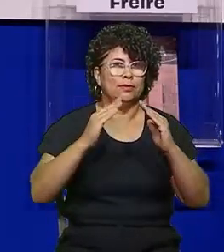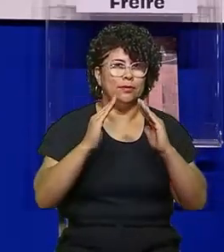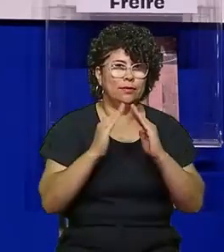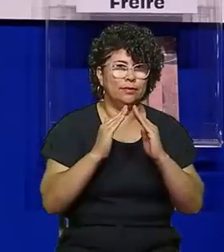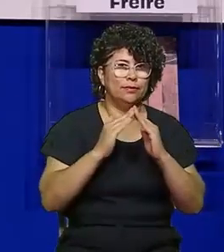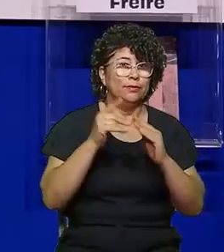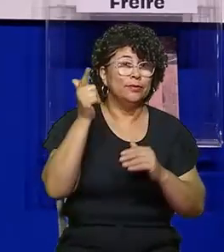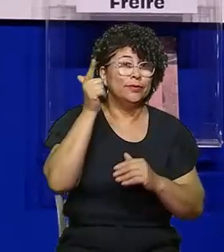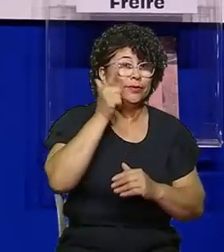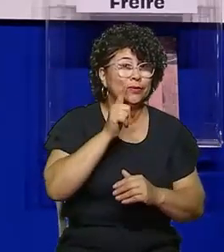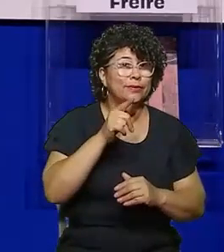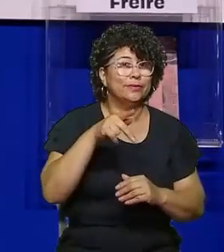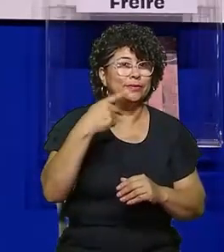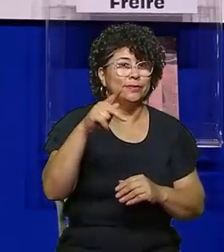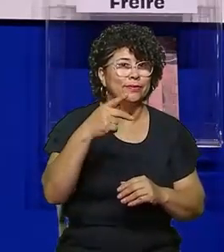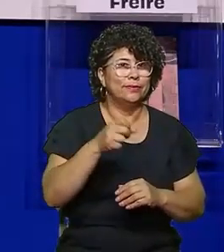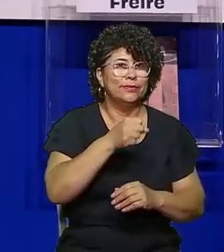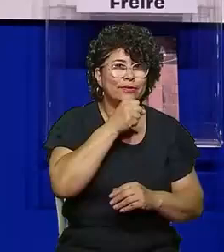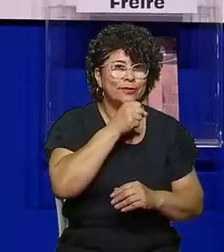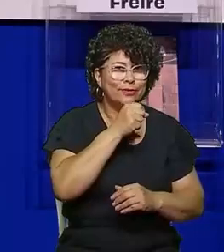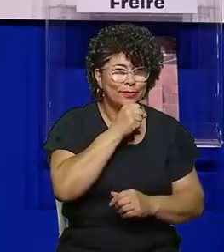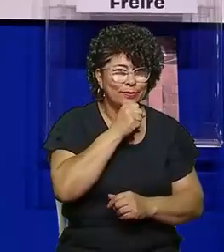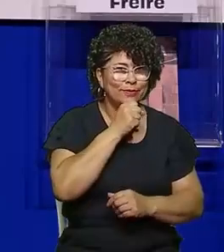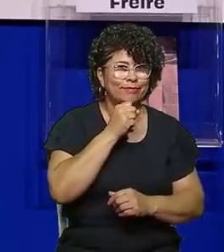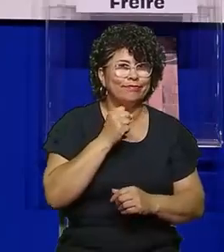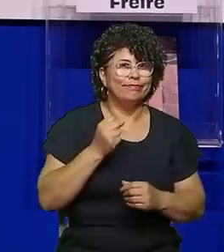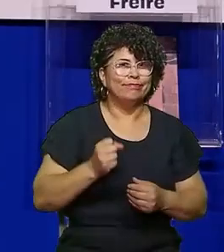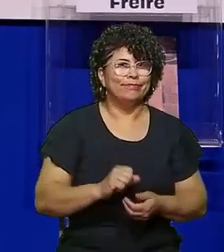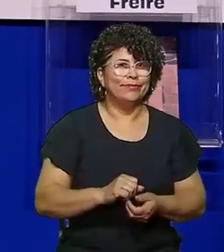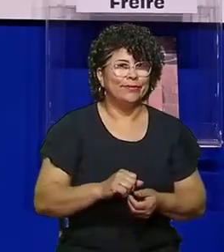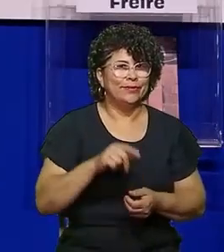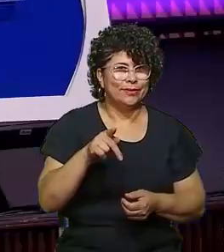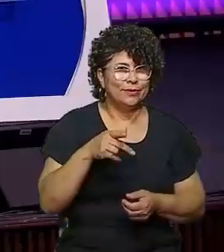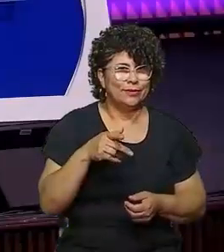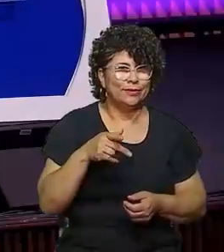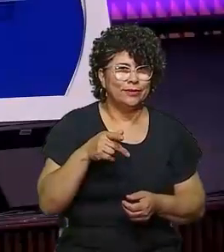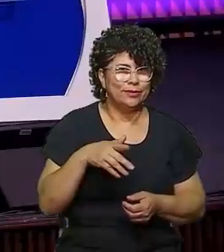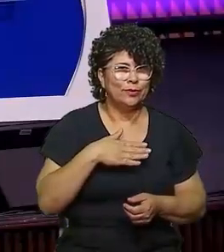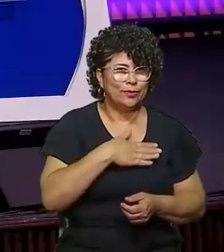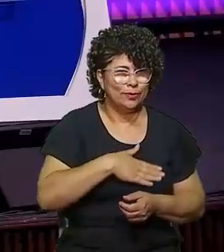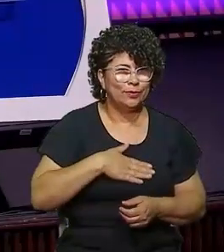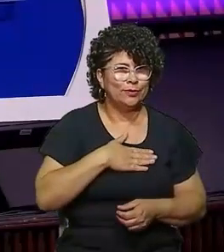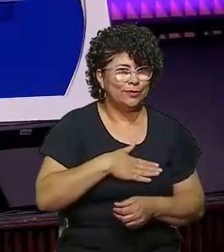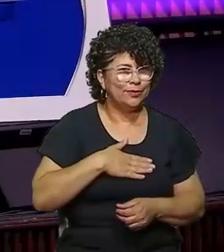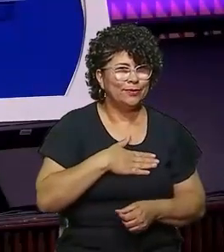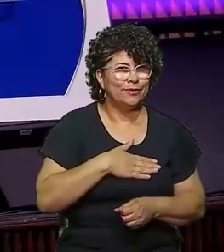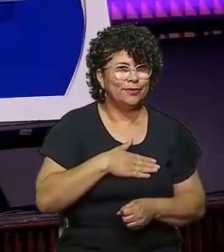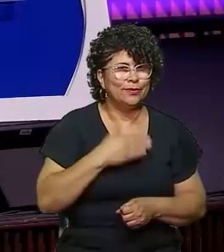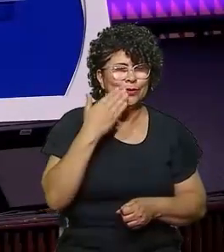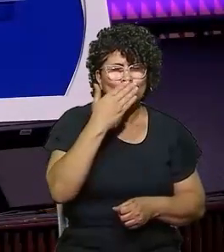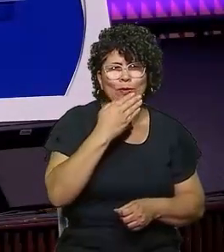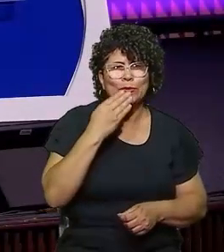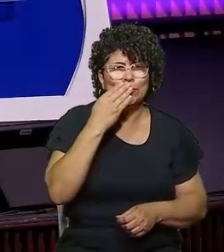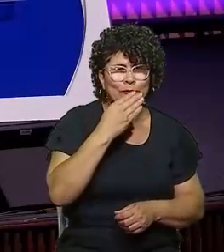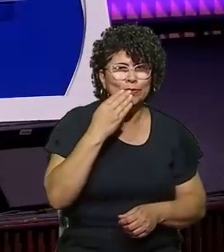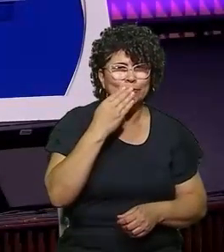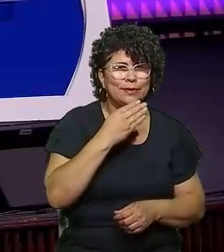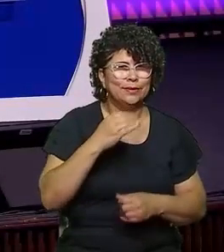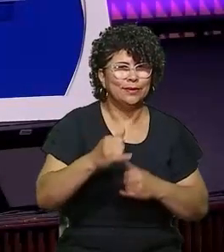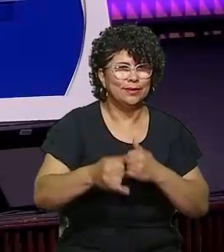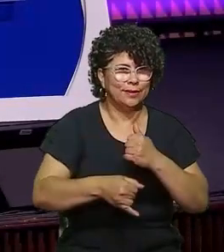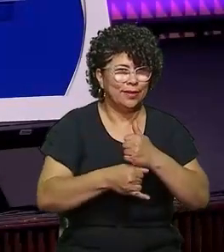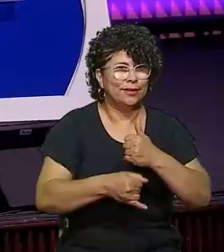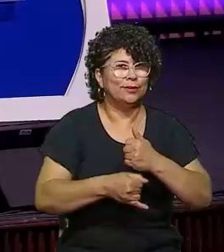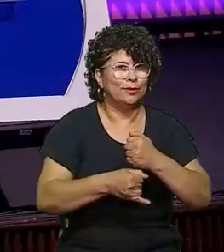o seu avô. Pedro, você gosta de doce de caju também? Eu adoro, eu tenho inveja do Carlos porque eu não experimentei